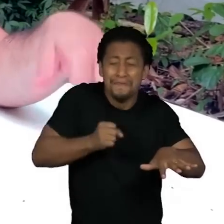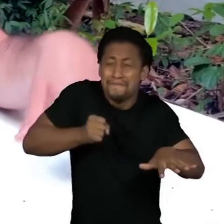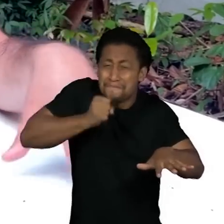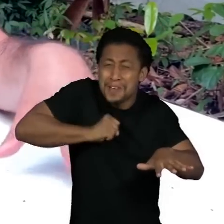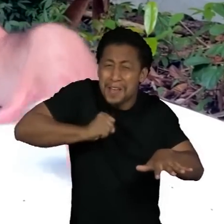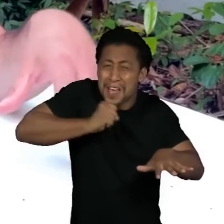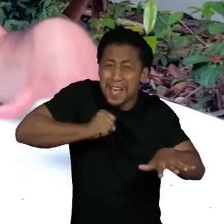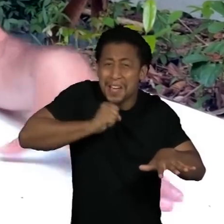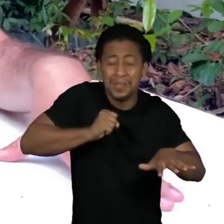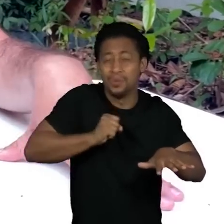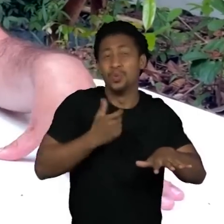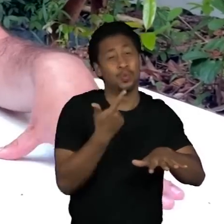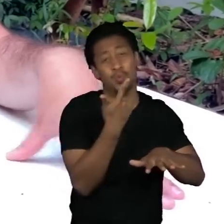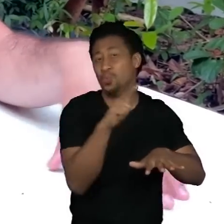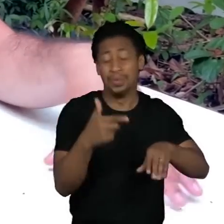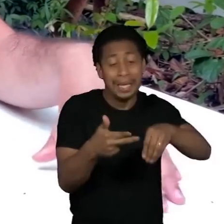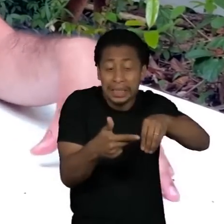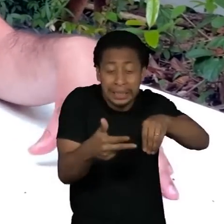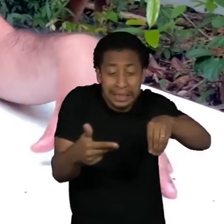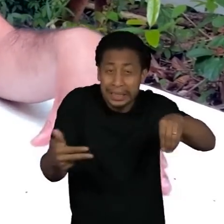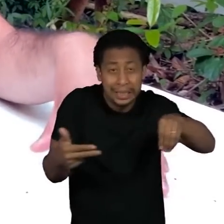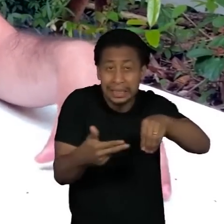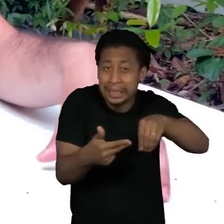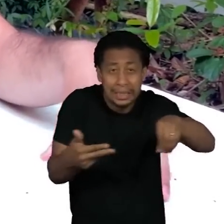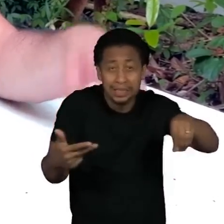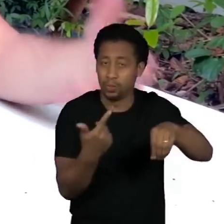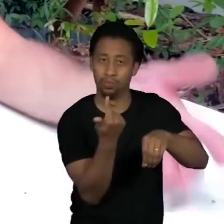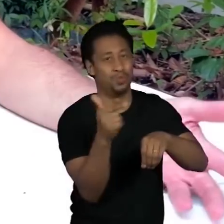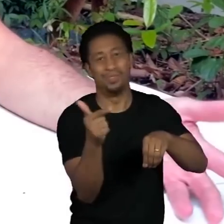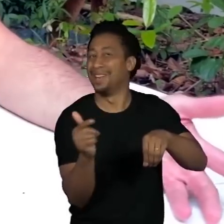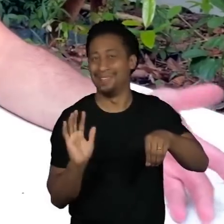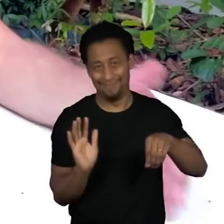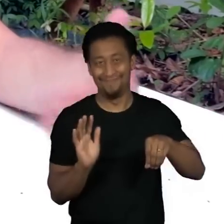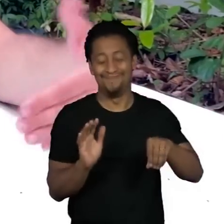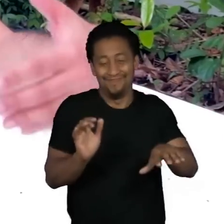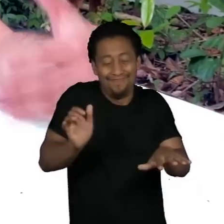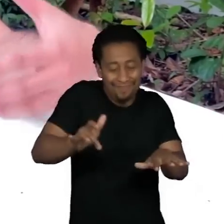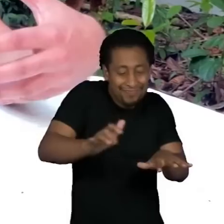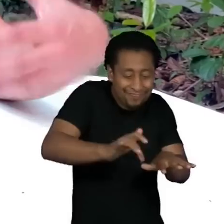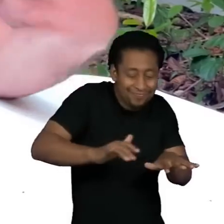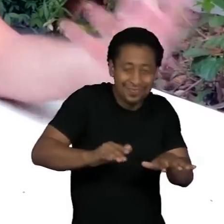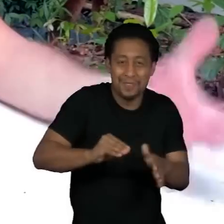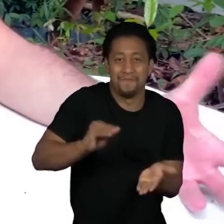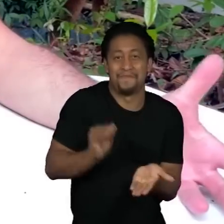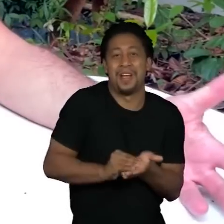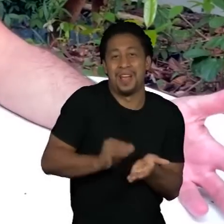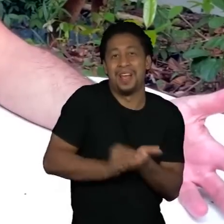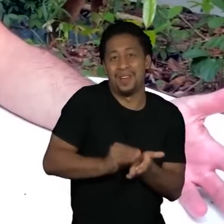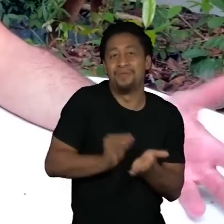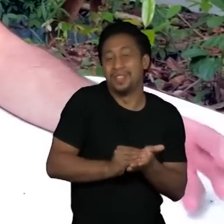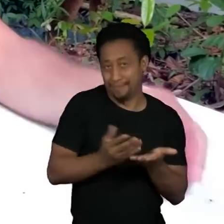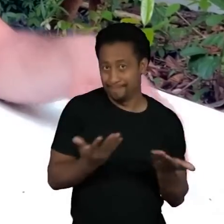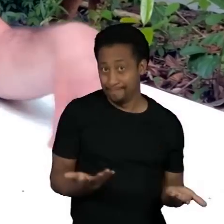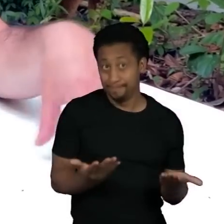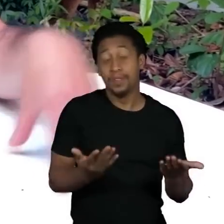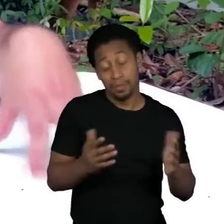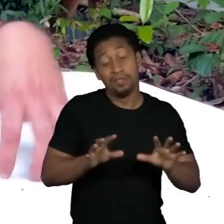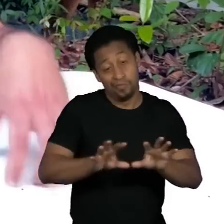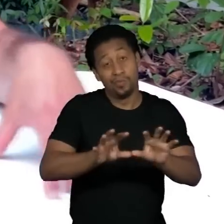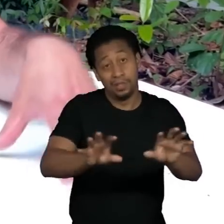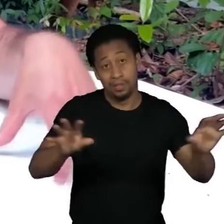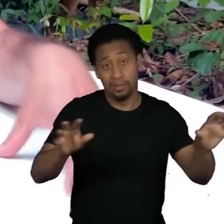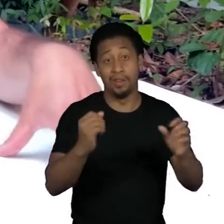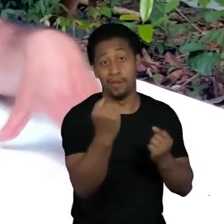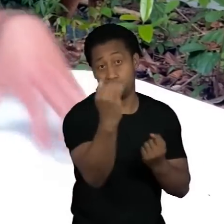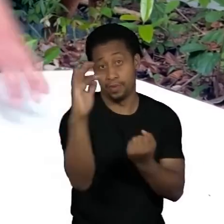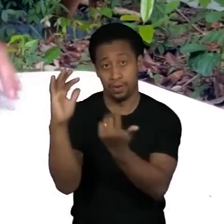cálcio, magnésio, potássio são nutrientes que tem pouco no solo. E isso de alguma forma influencia a floresta, né? Então nosso